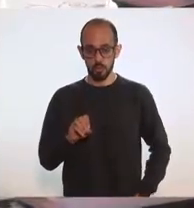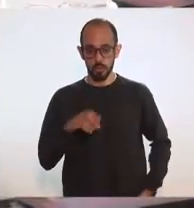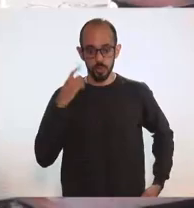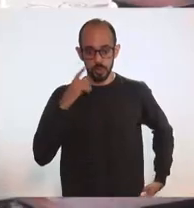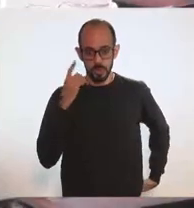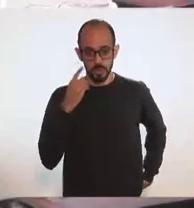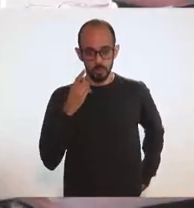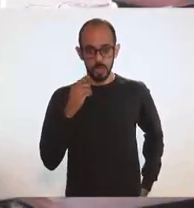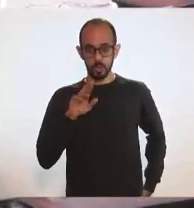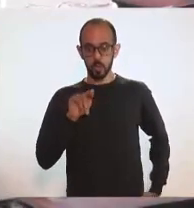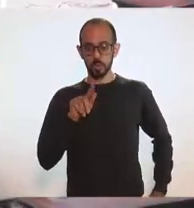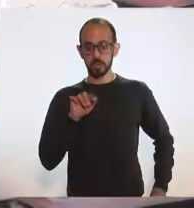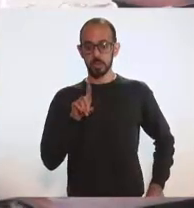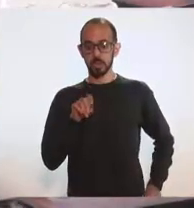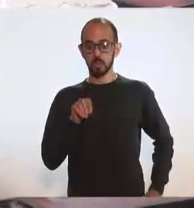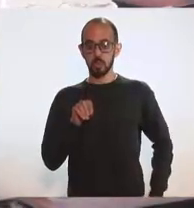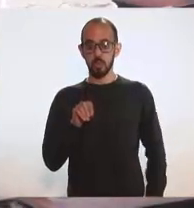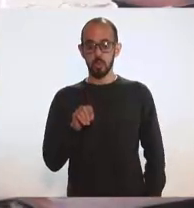Deputado Rodrigo Amorim.